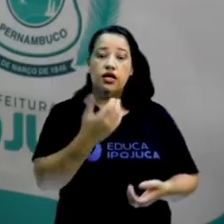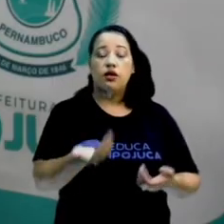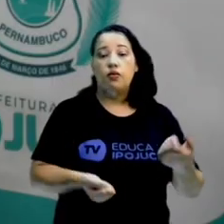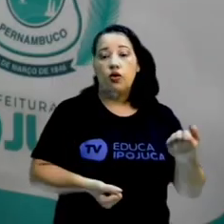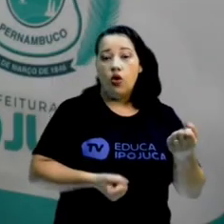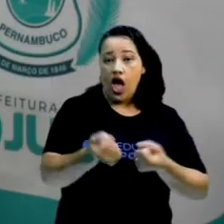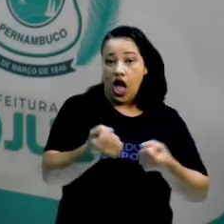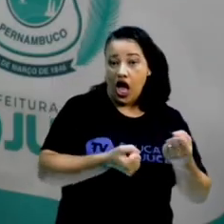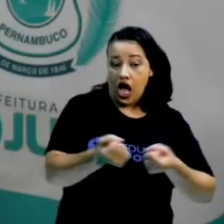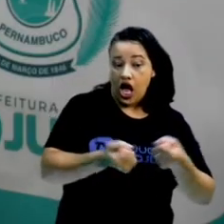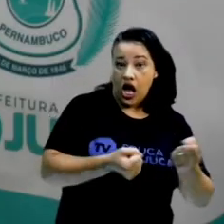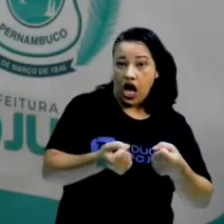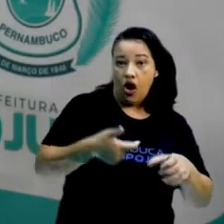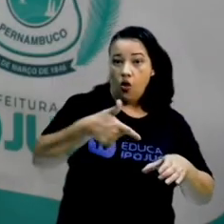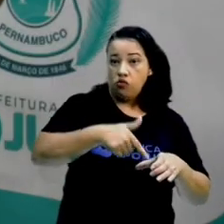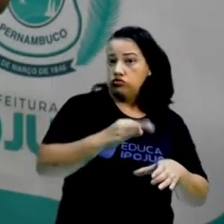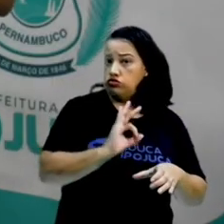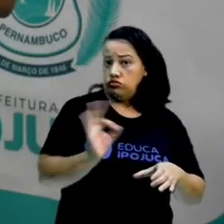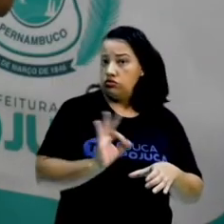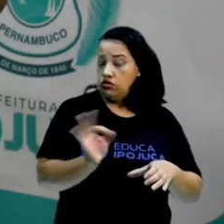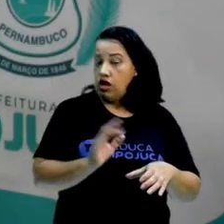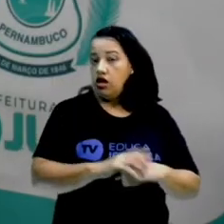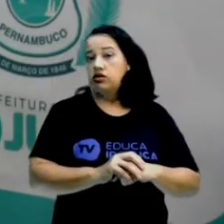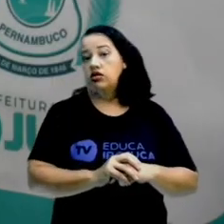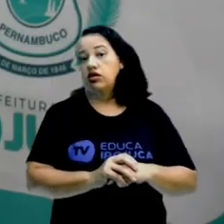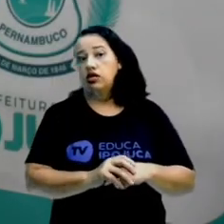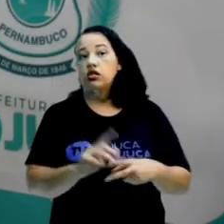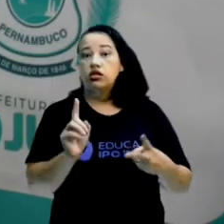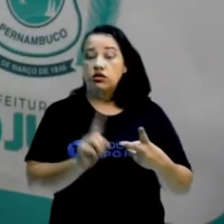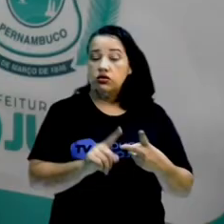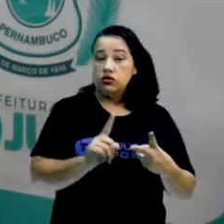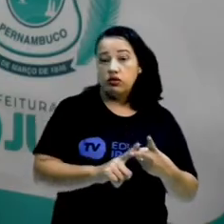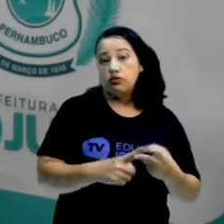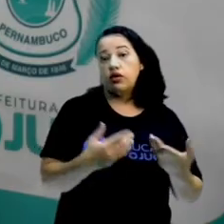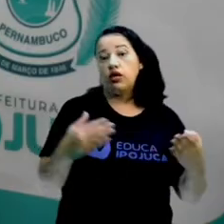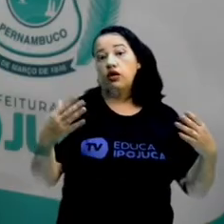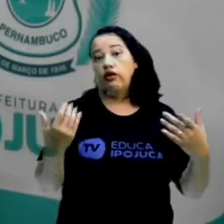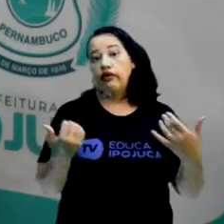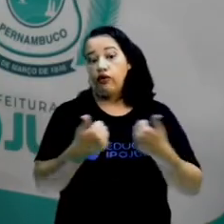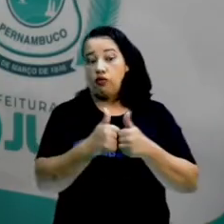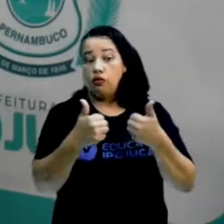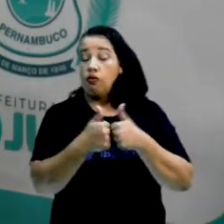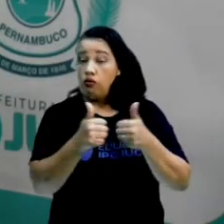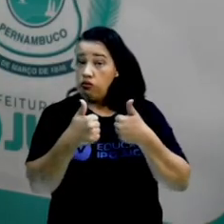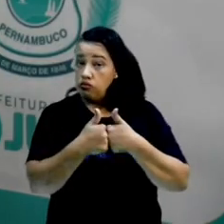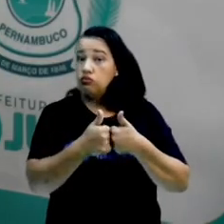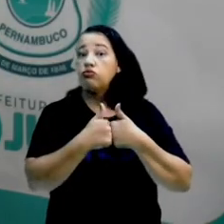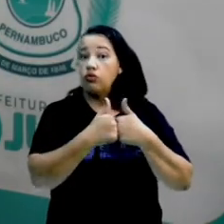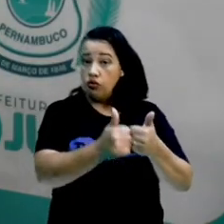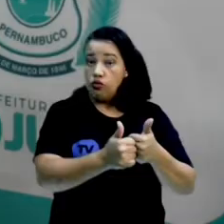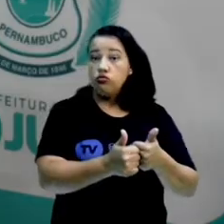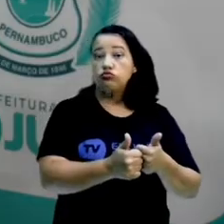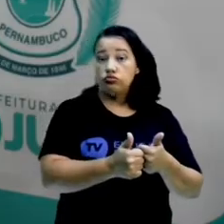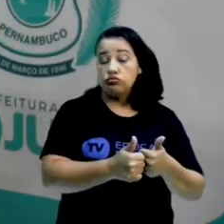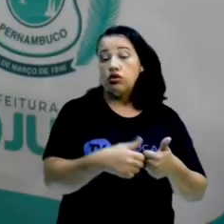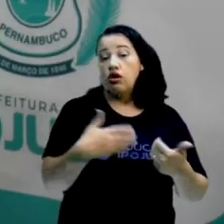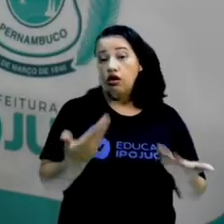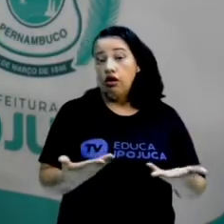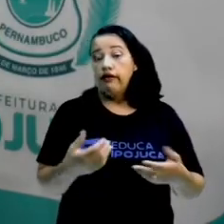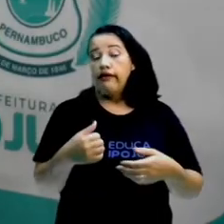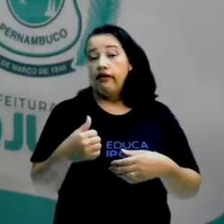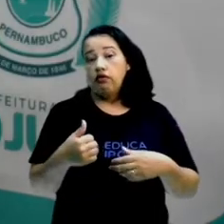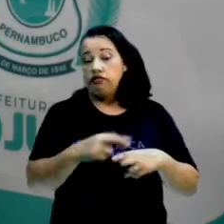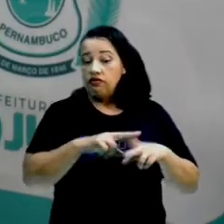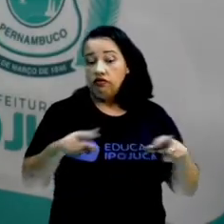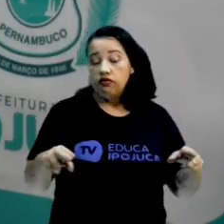né? A questão do transporte público para diminuir a quantidade de carros nas ruas. E outras situações, como a